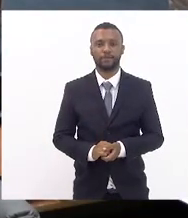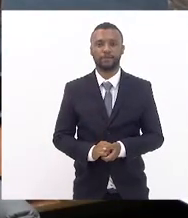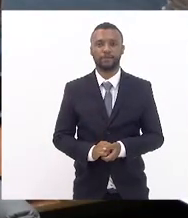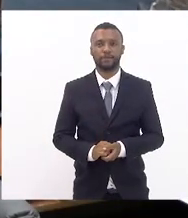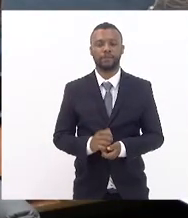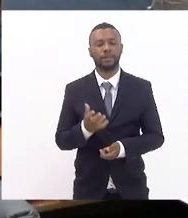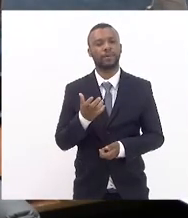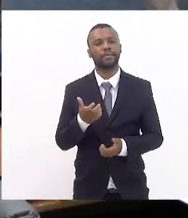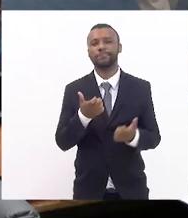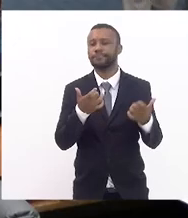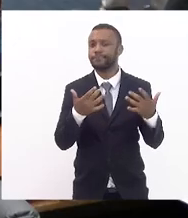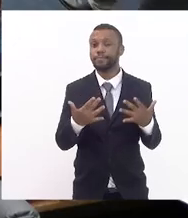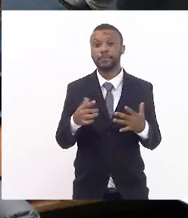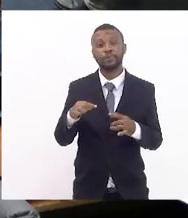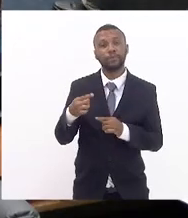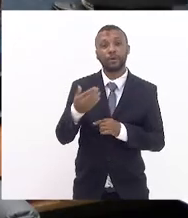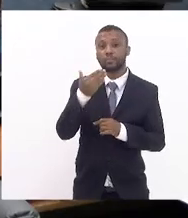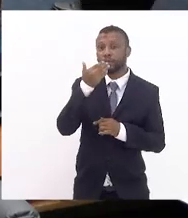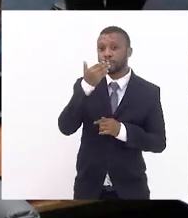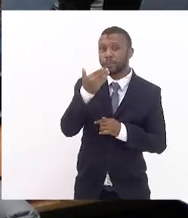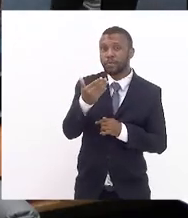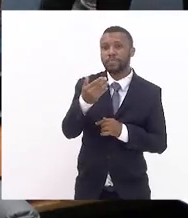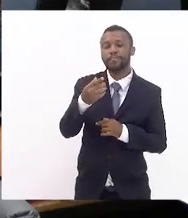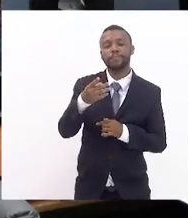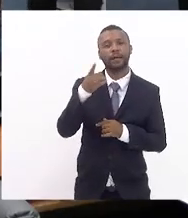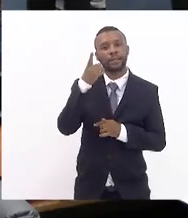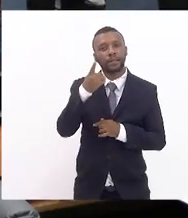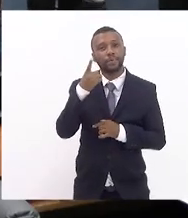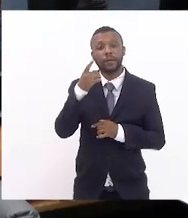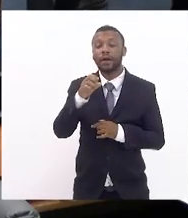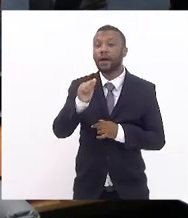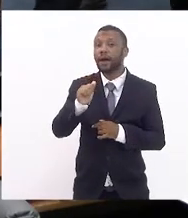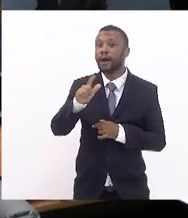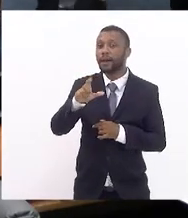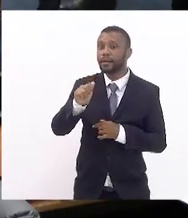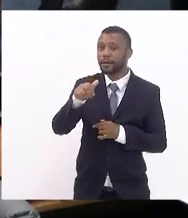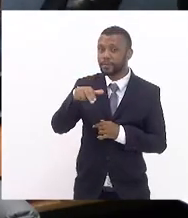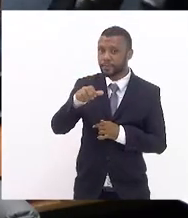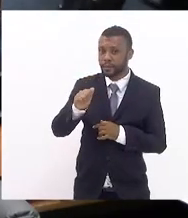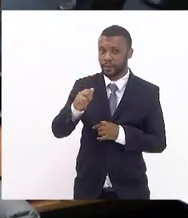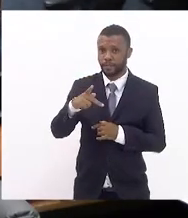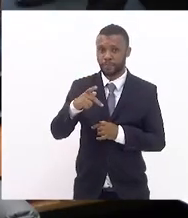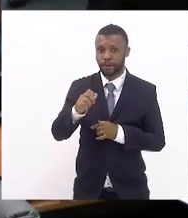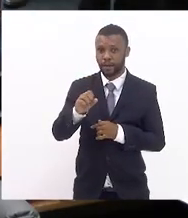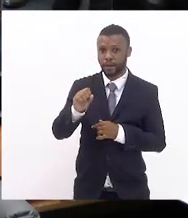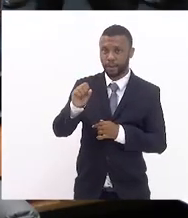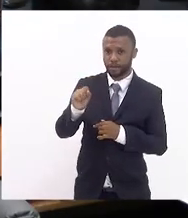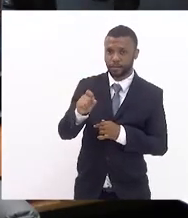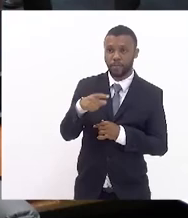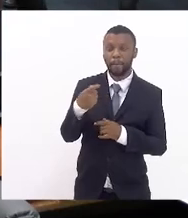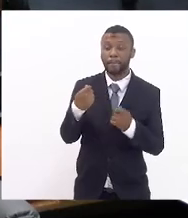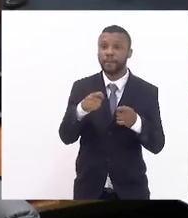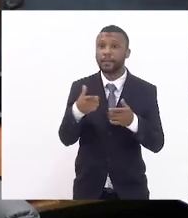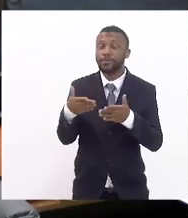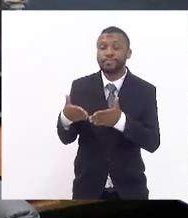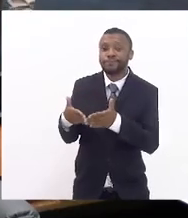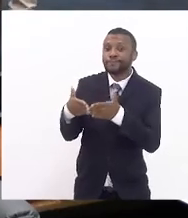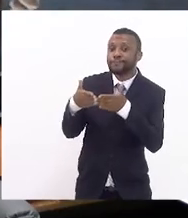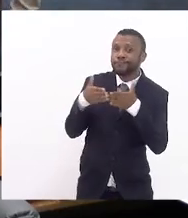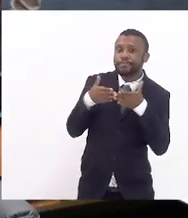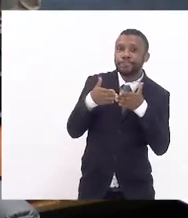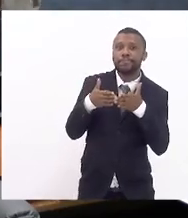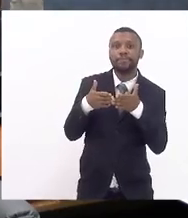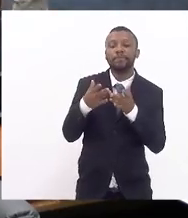Queria fazer depois uma solicitação à deputada Lana Passos, porque eu preciso me retirar para fazer